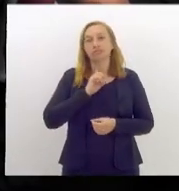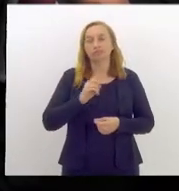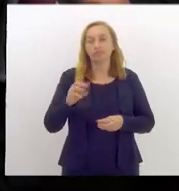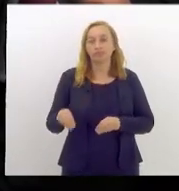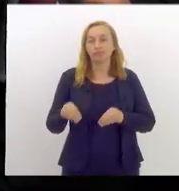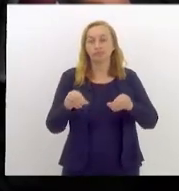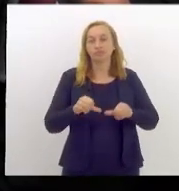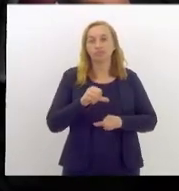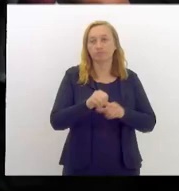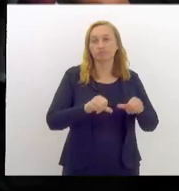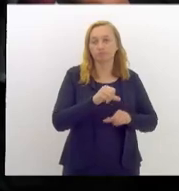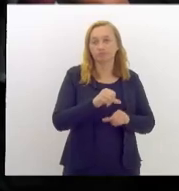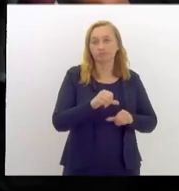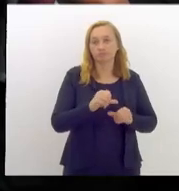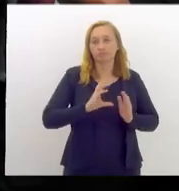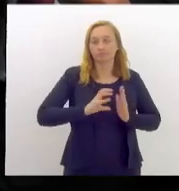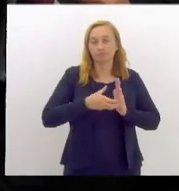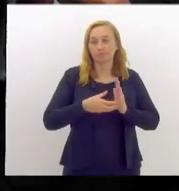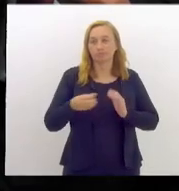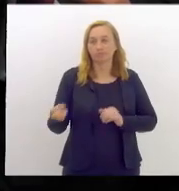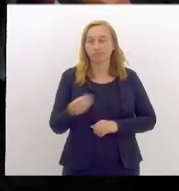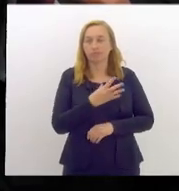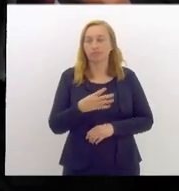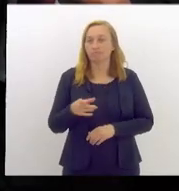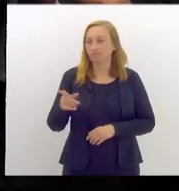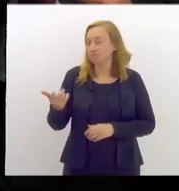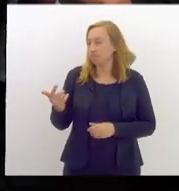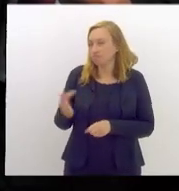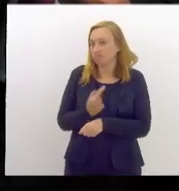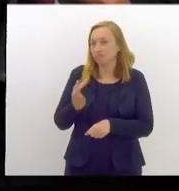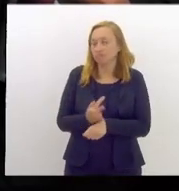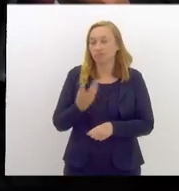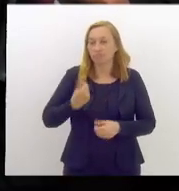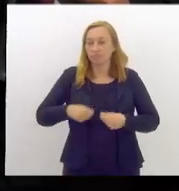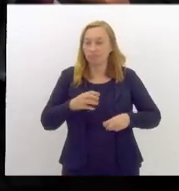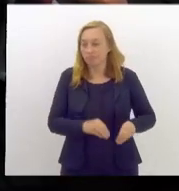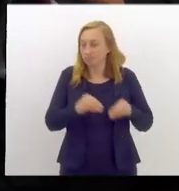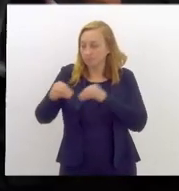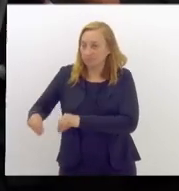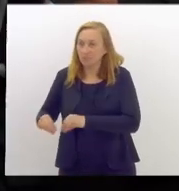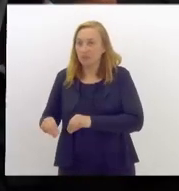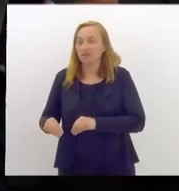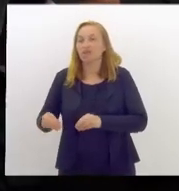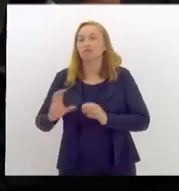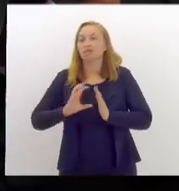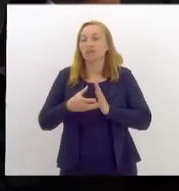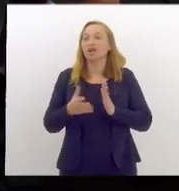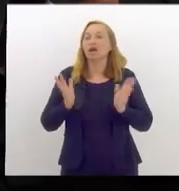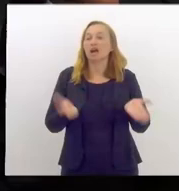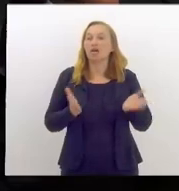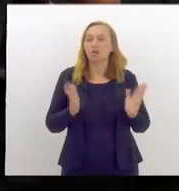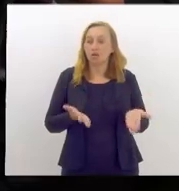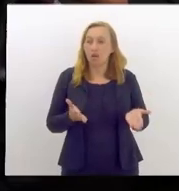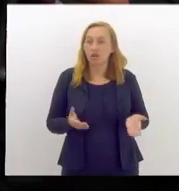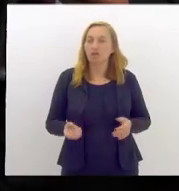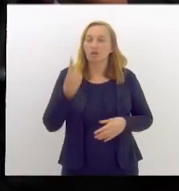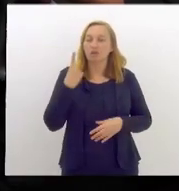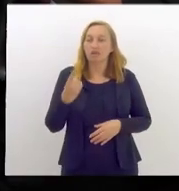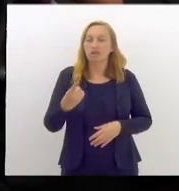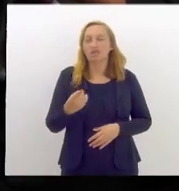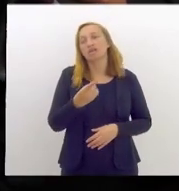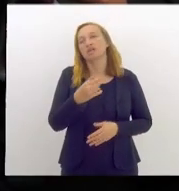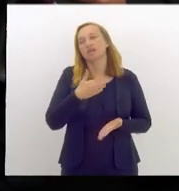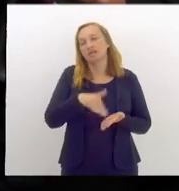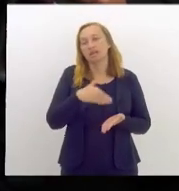nem o novo aguentou esse deputado teve que sair do novo agora o ex-secretário